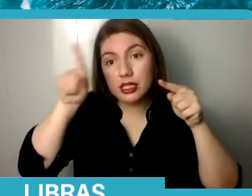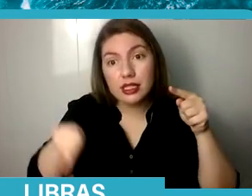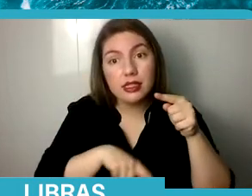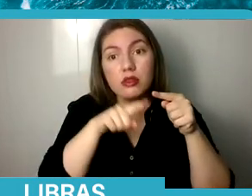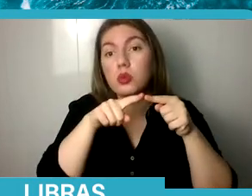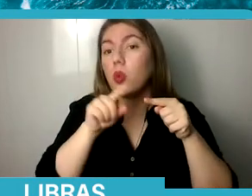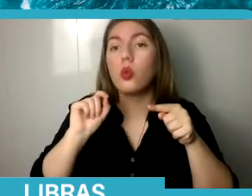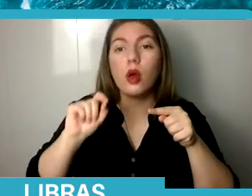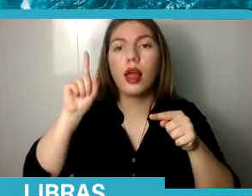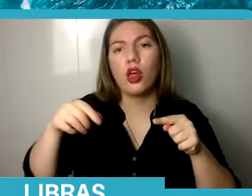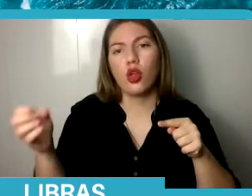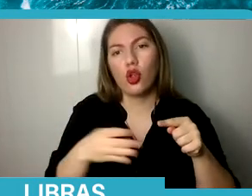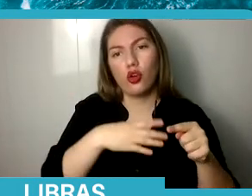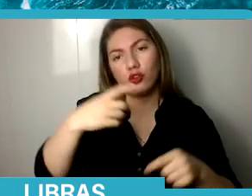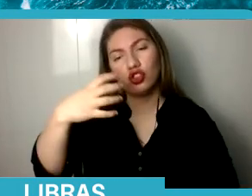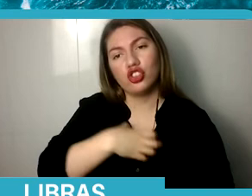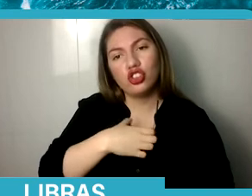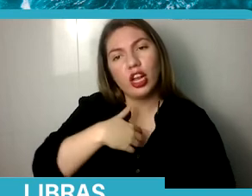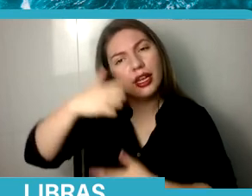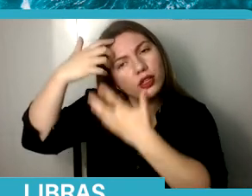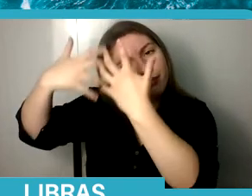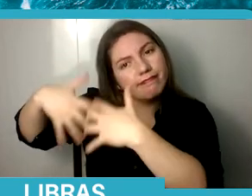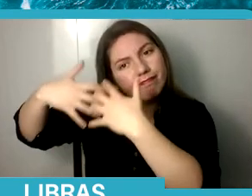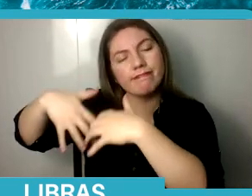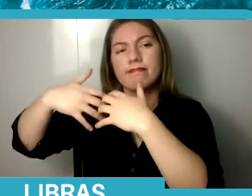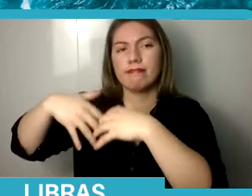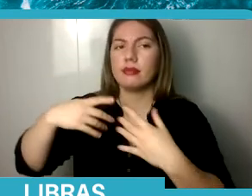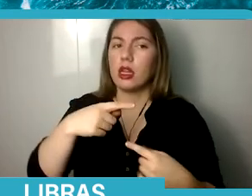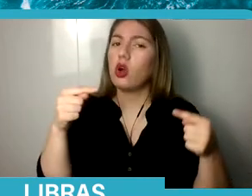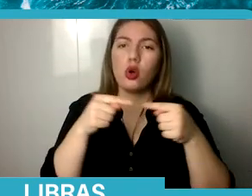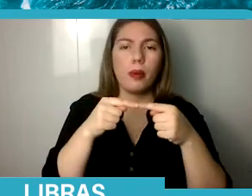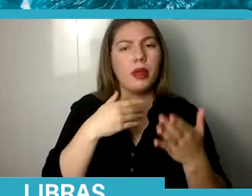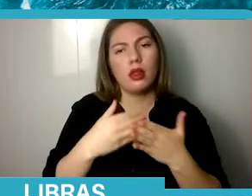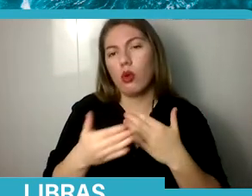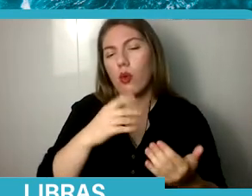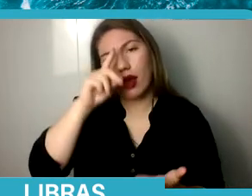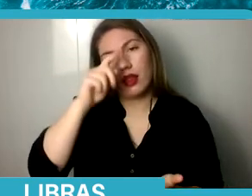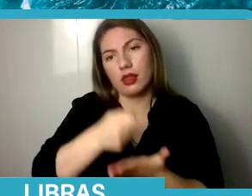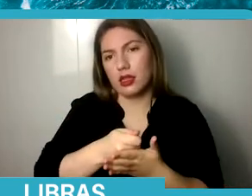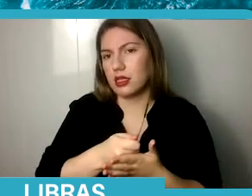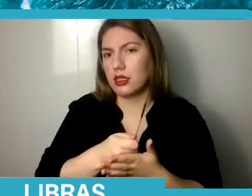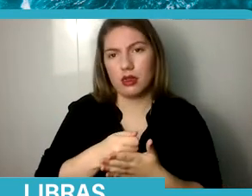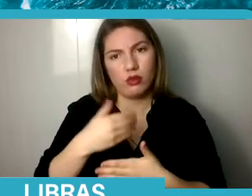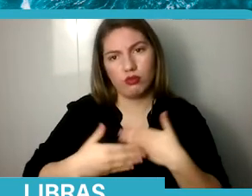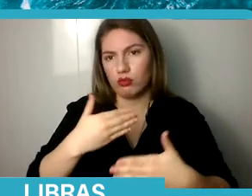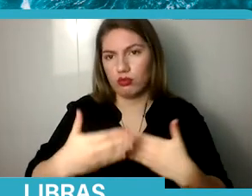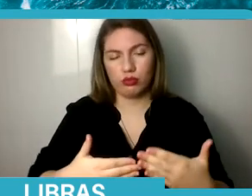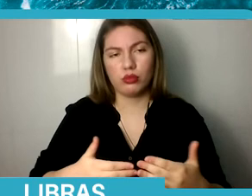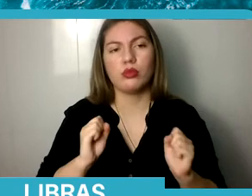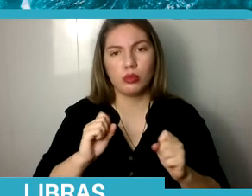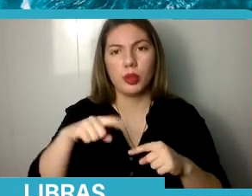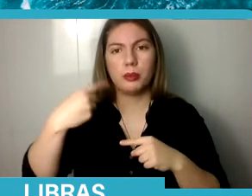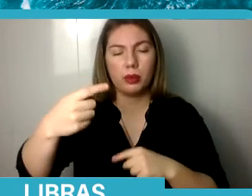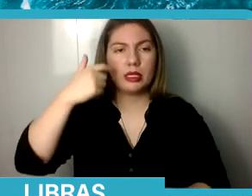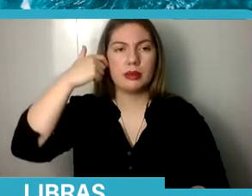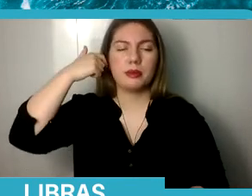pensar mesmo e tomar ela tá lá primeira qualquer tomada de decisão nossa pode passar